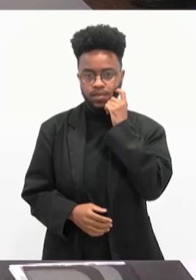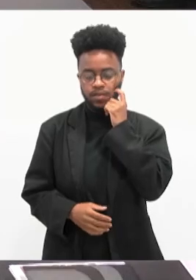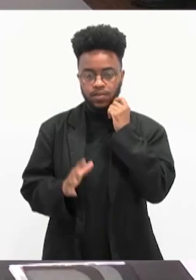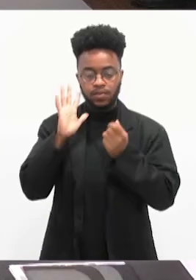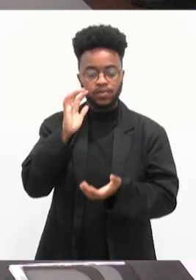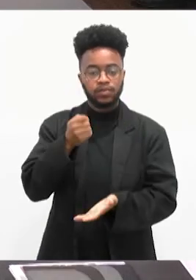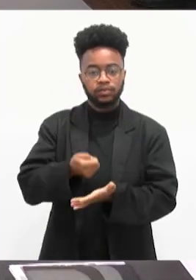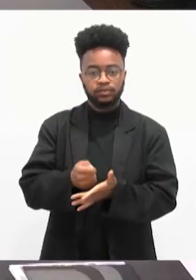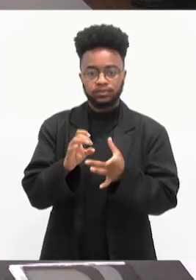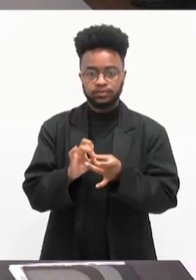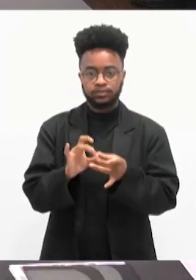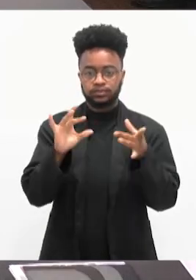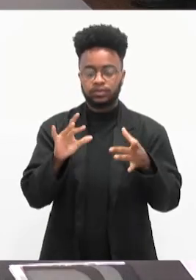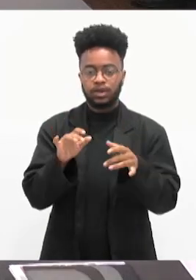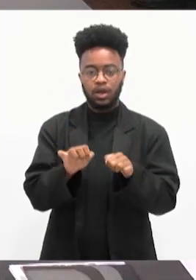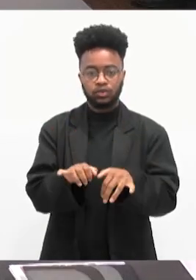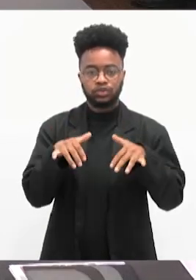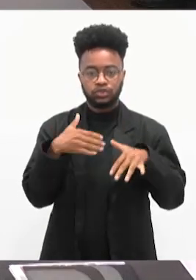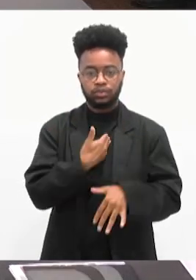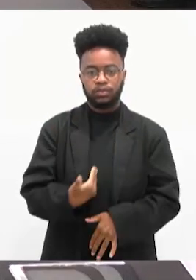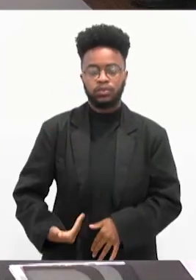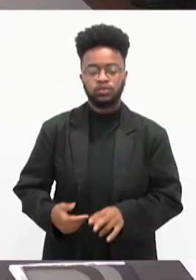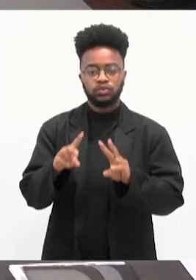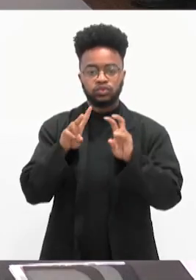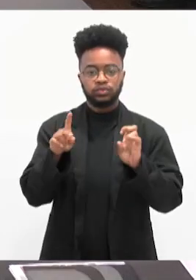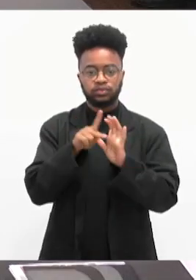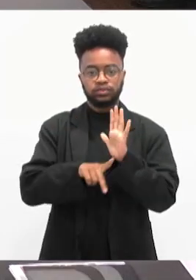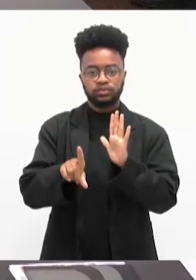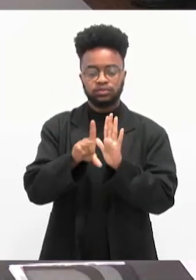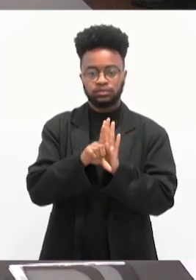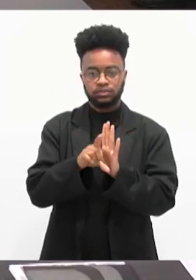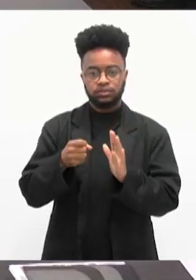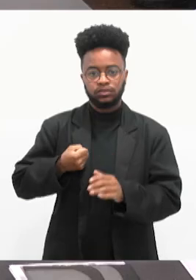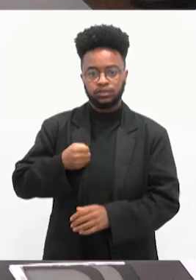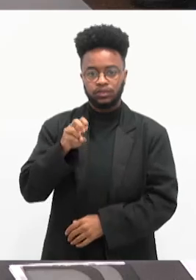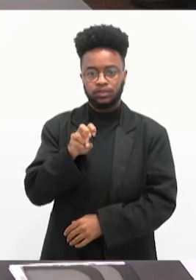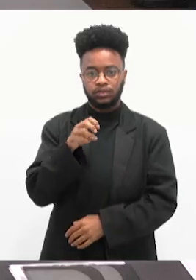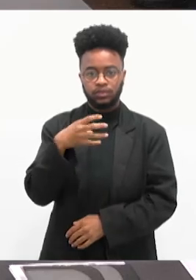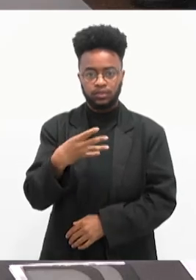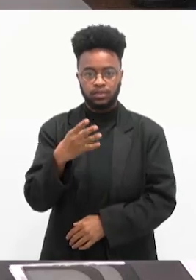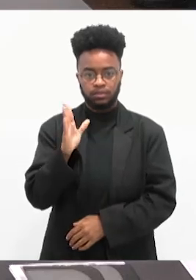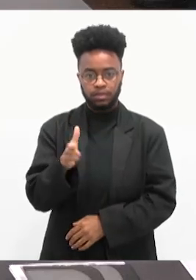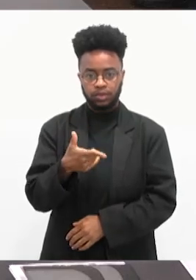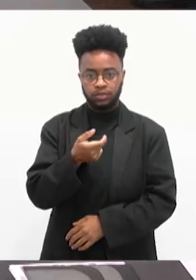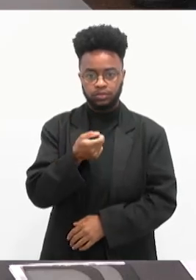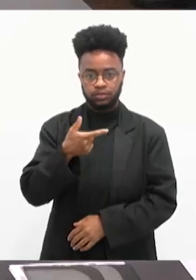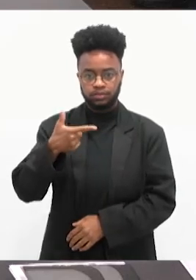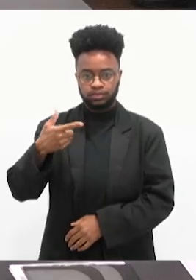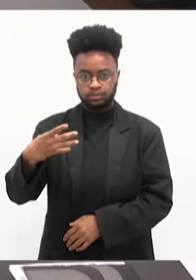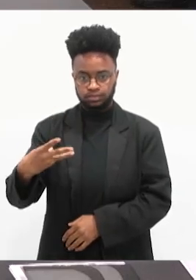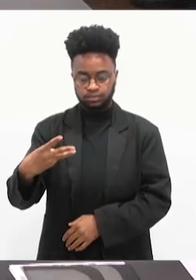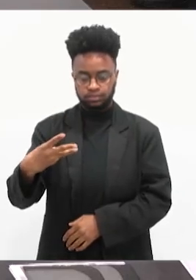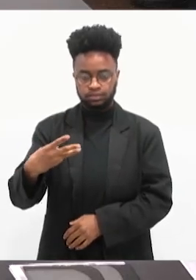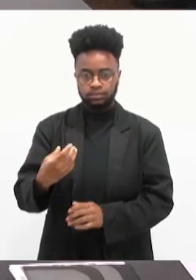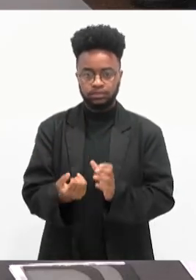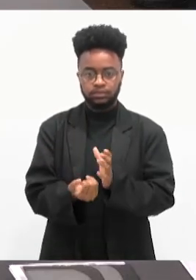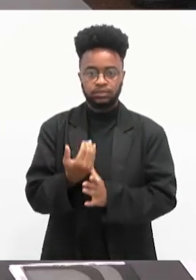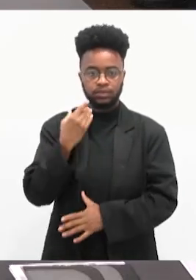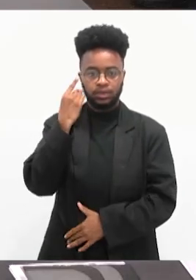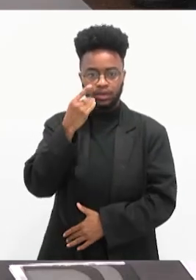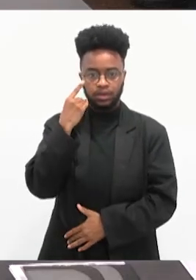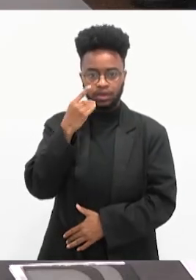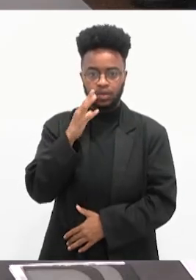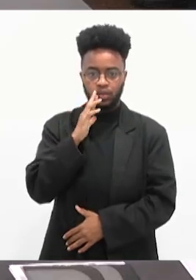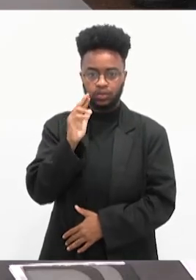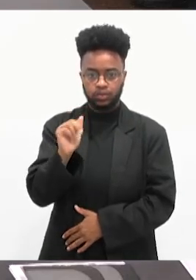audiência pública sobre o projeto de lei número 54 de 2023, de autoria do deputado